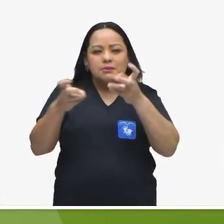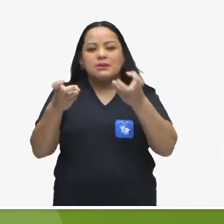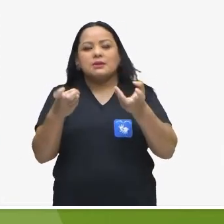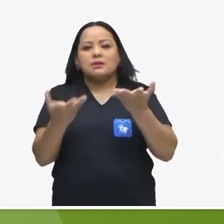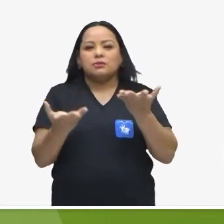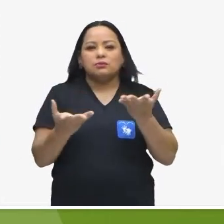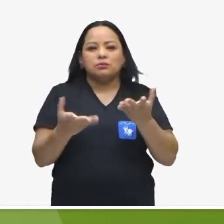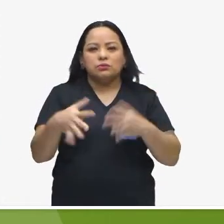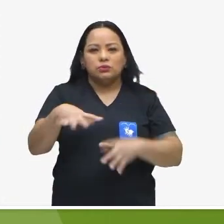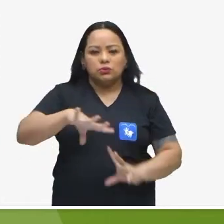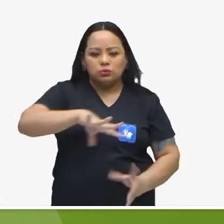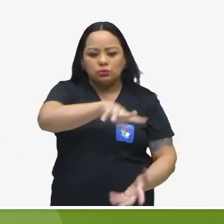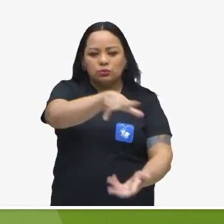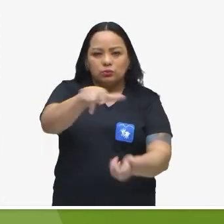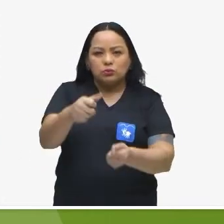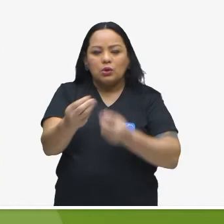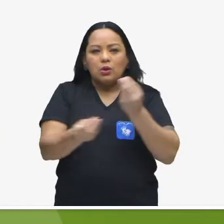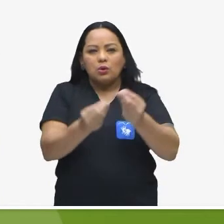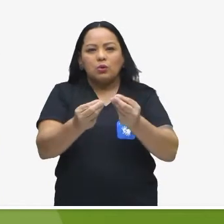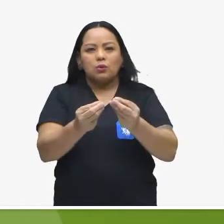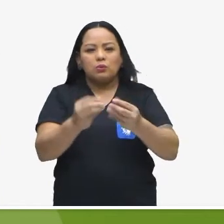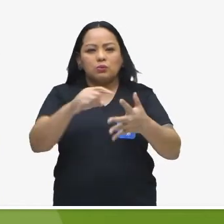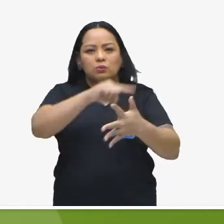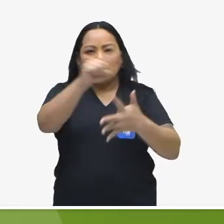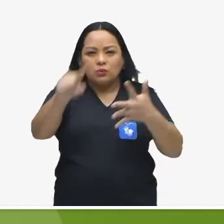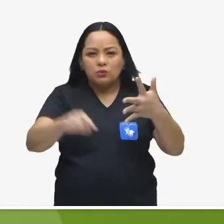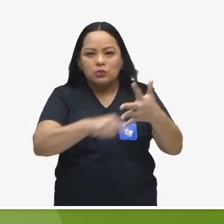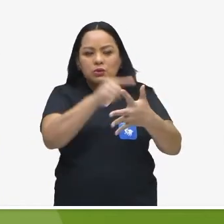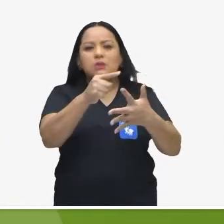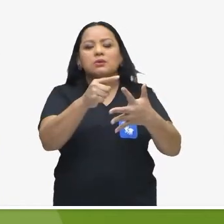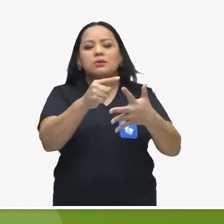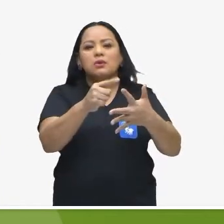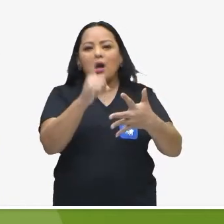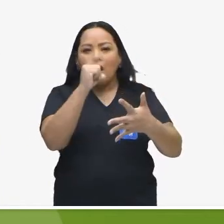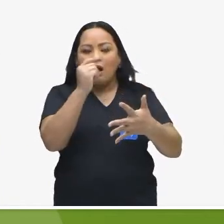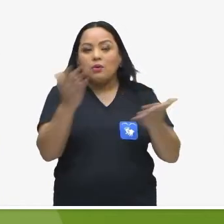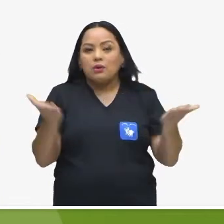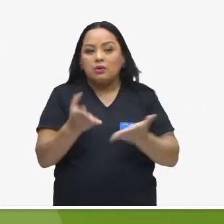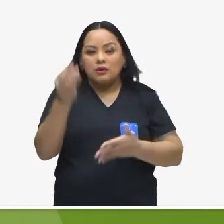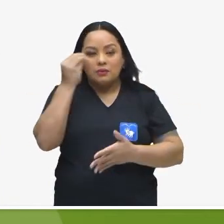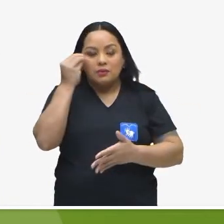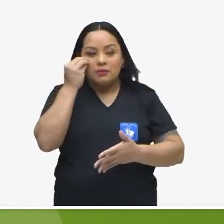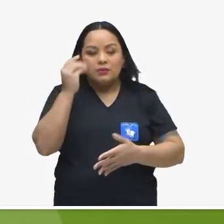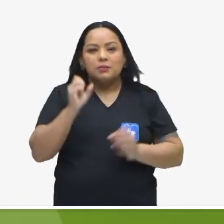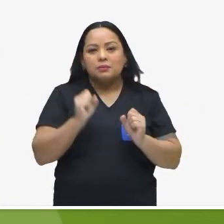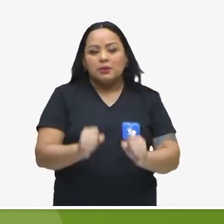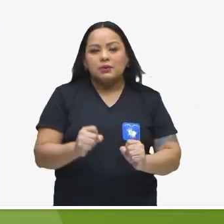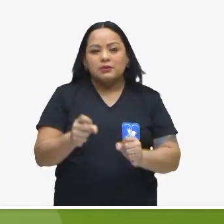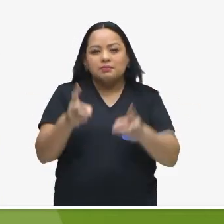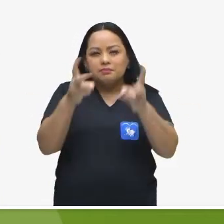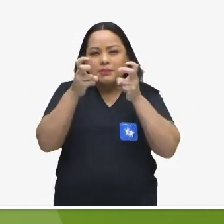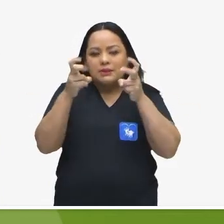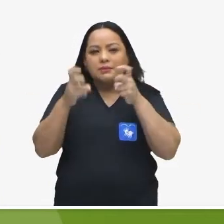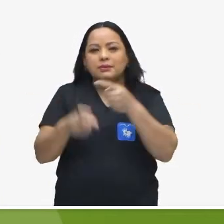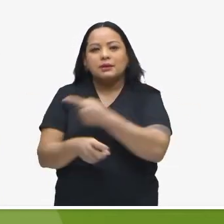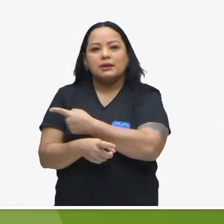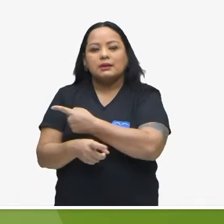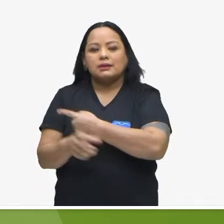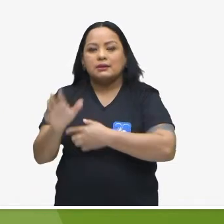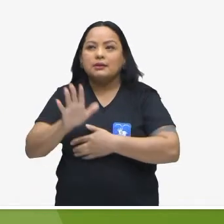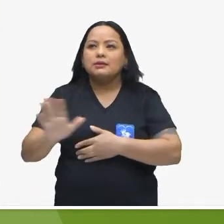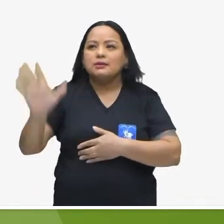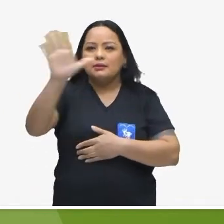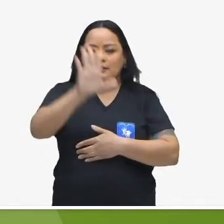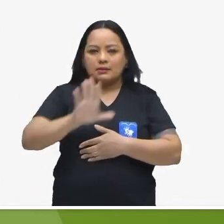é mantido pelo ciclo da água, que é o que que a gente pode observar aí nessa